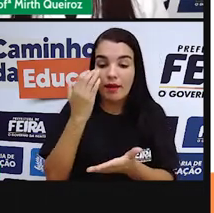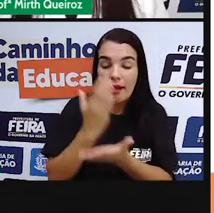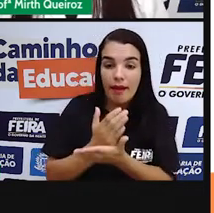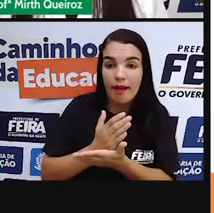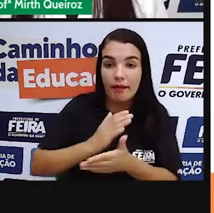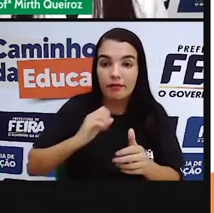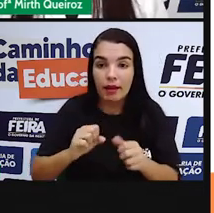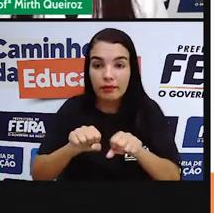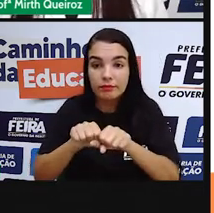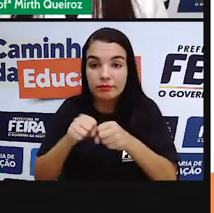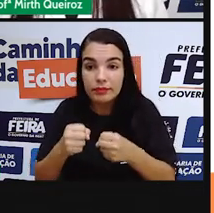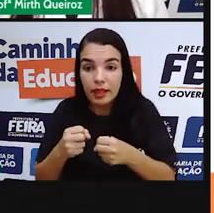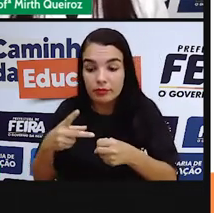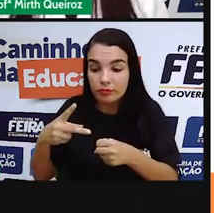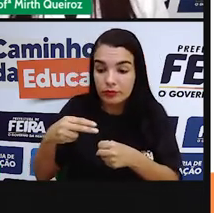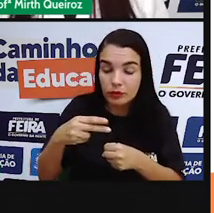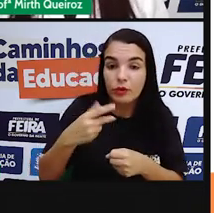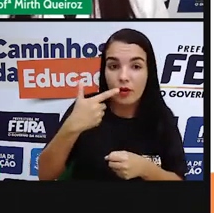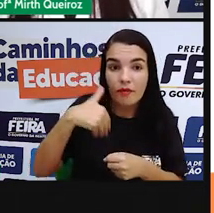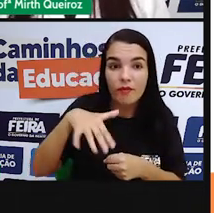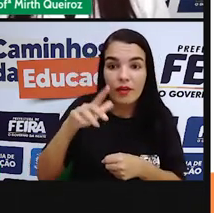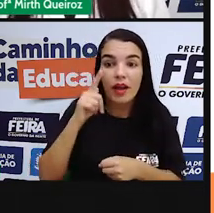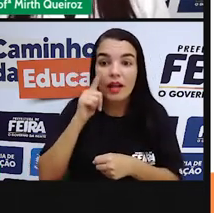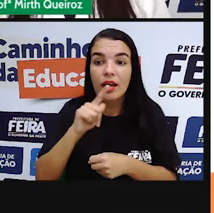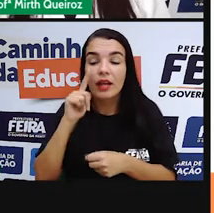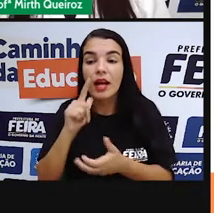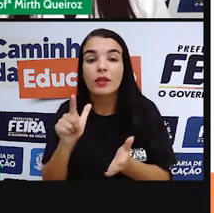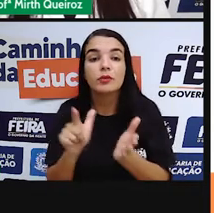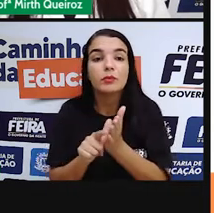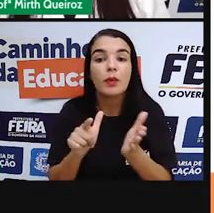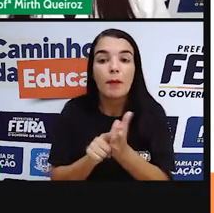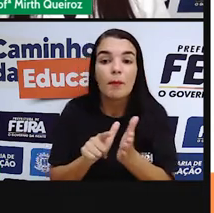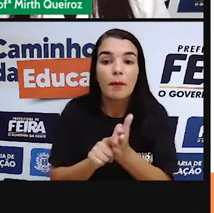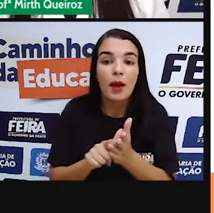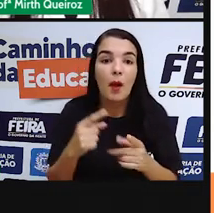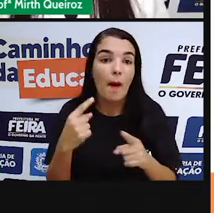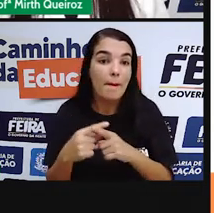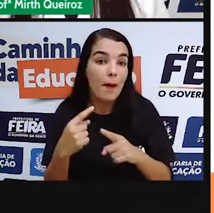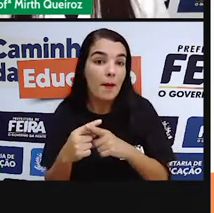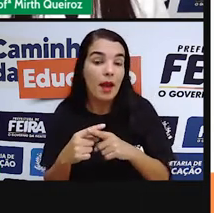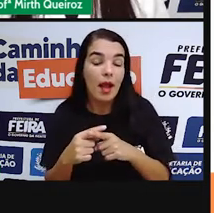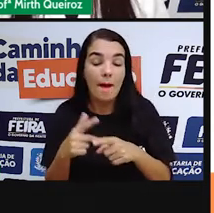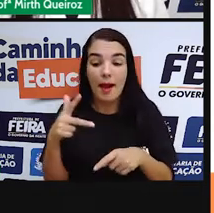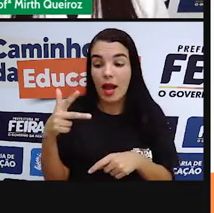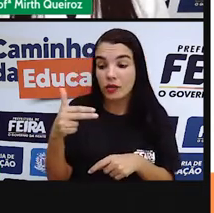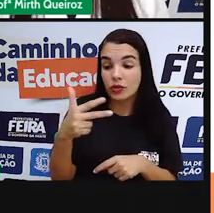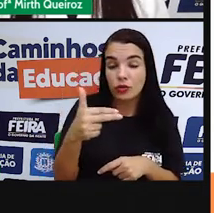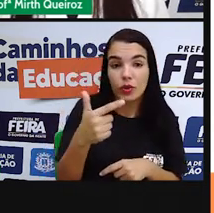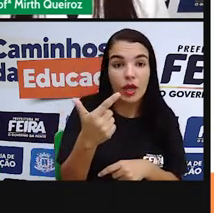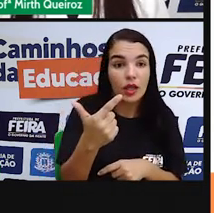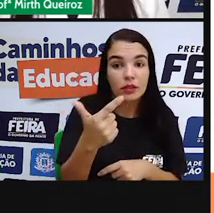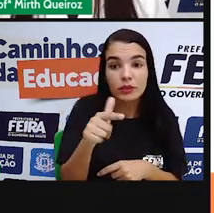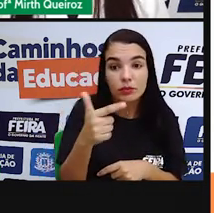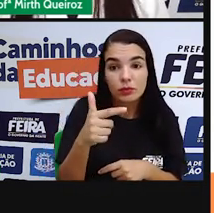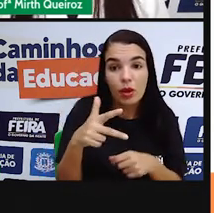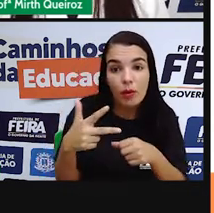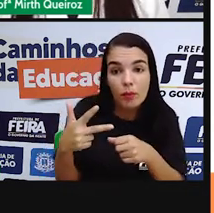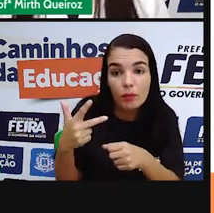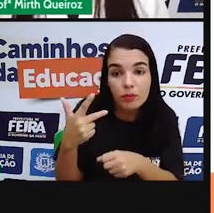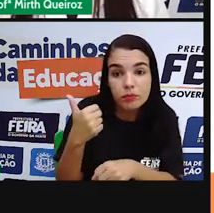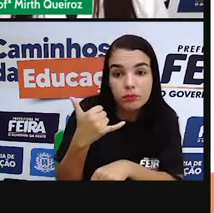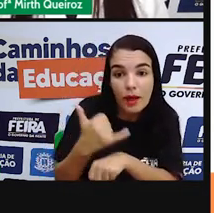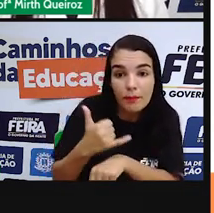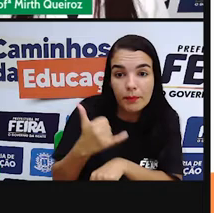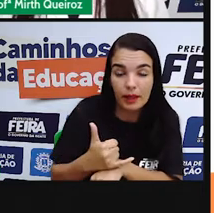a tesoura vai ganhar do papel porque a tesoura ela corta o papel. Outra